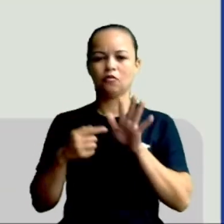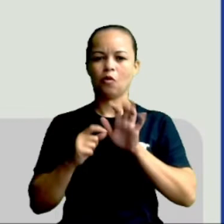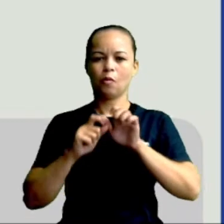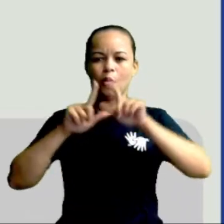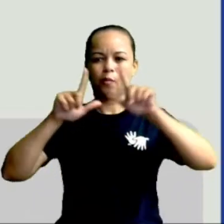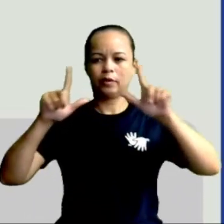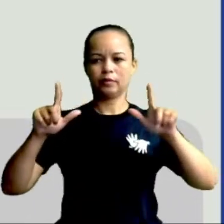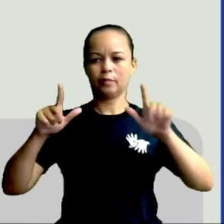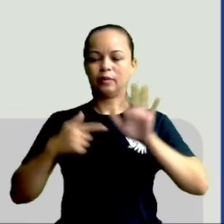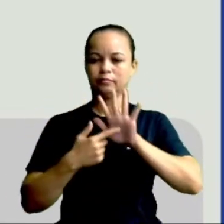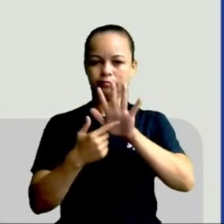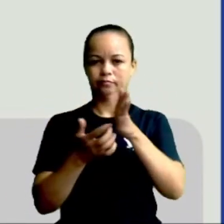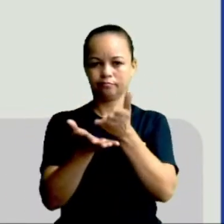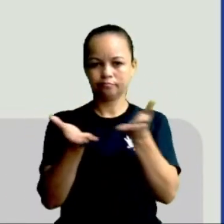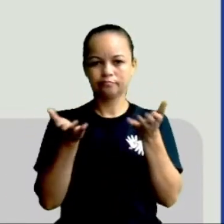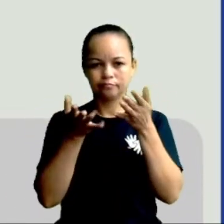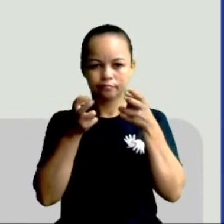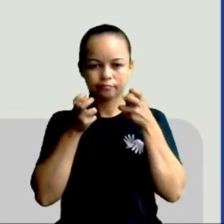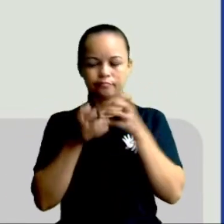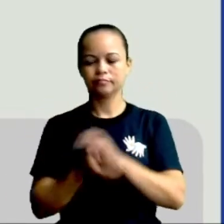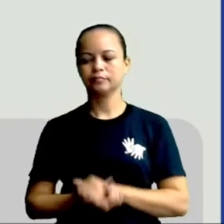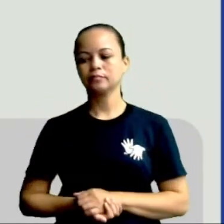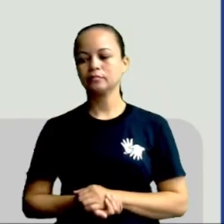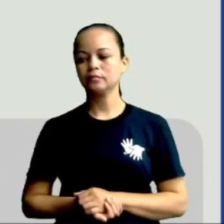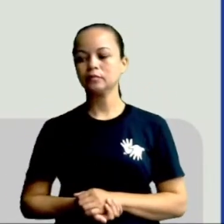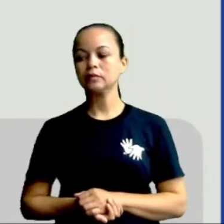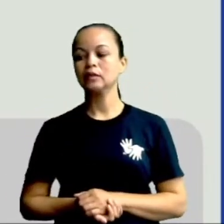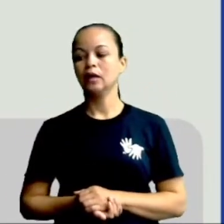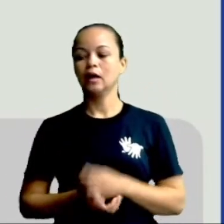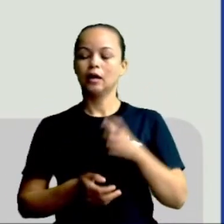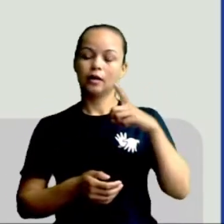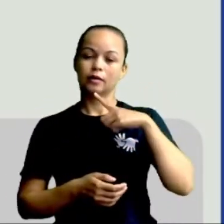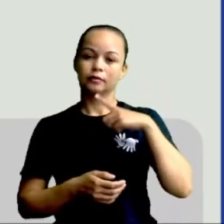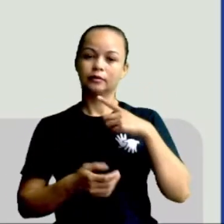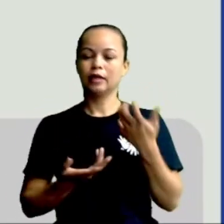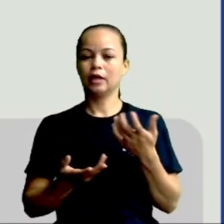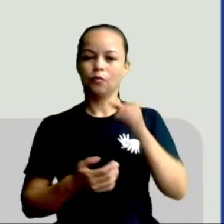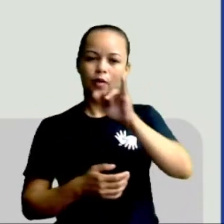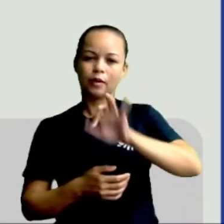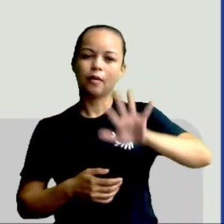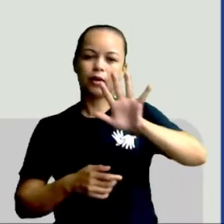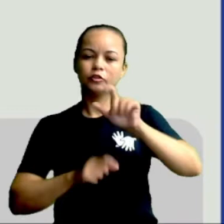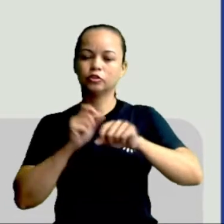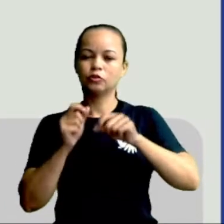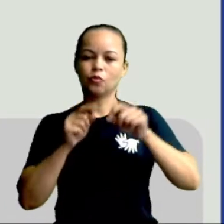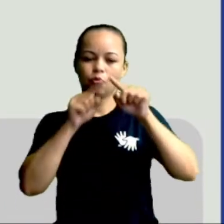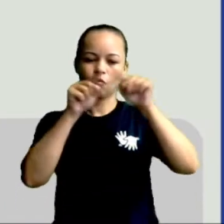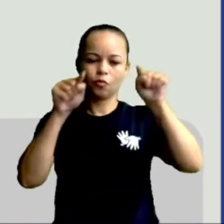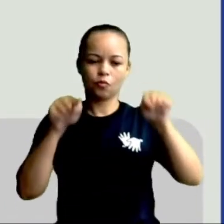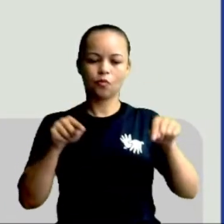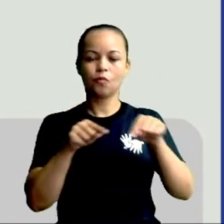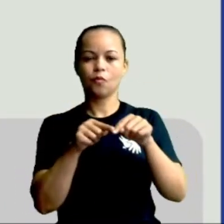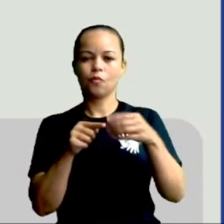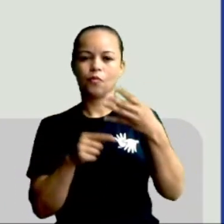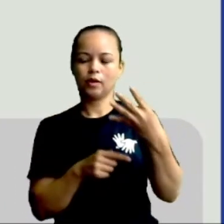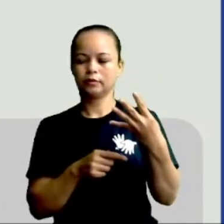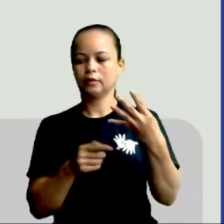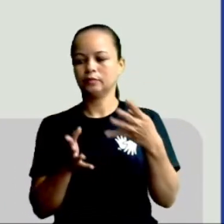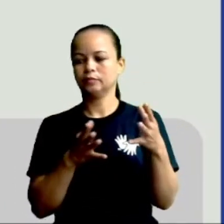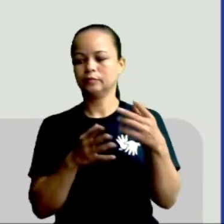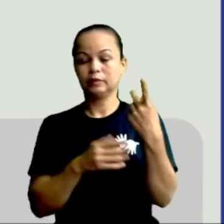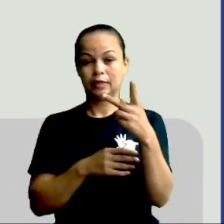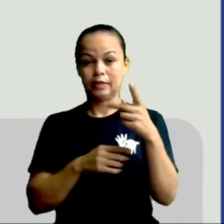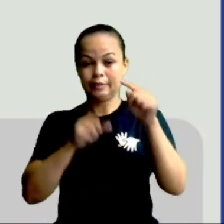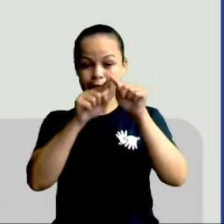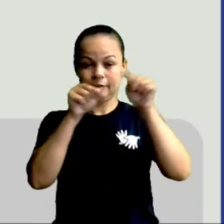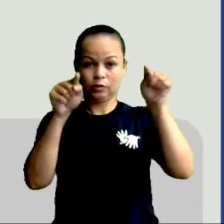direitinho? Então, nós temos aí uma figura com 4 lados. Então, essa primeira figura, esse